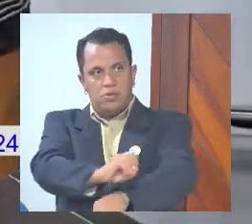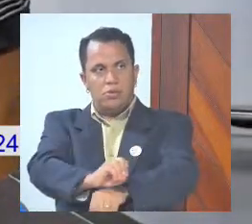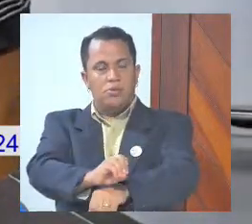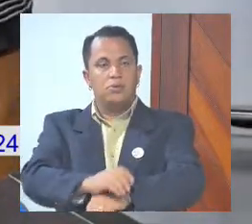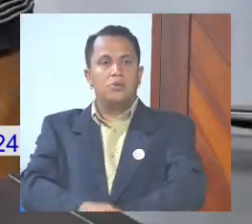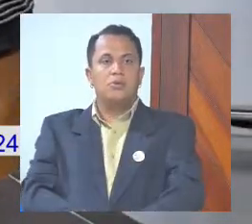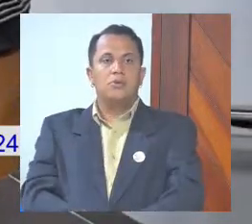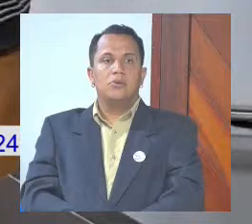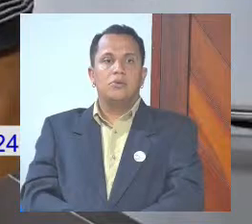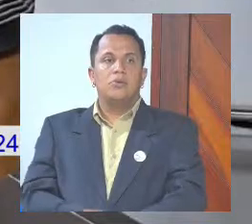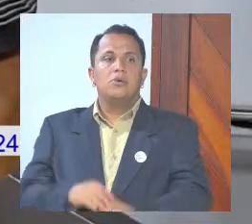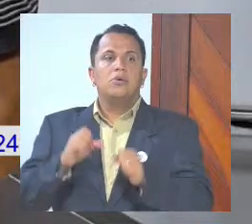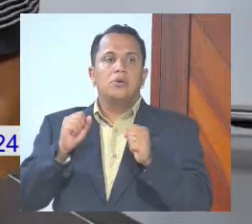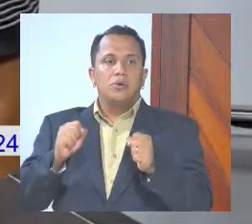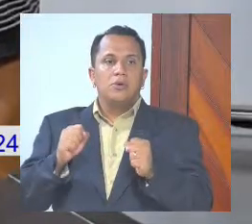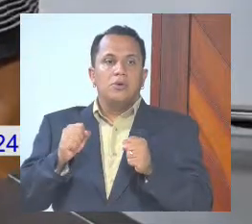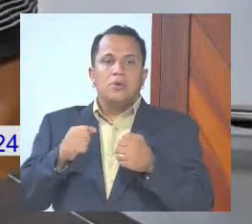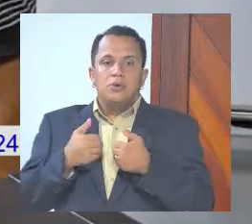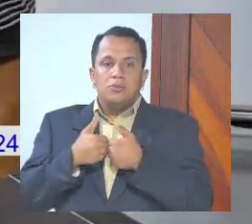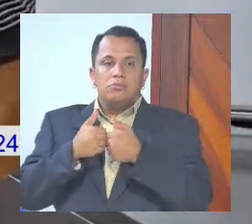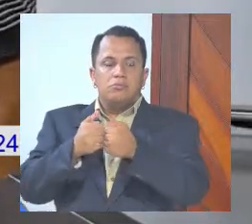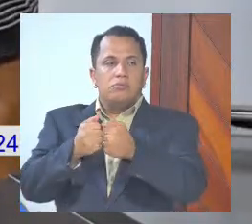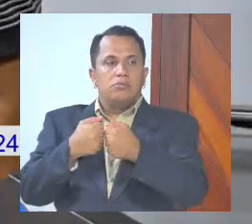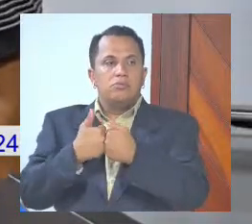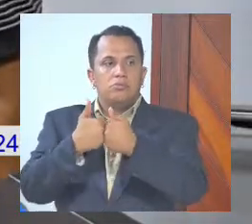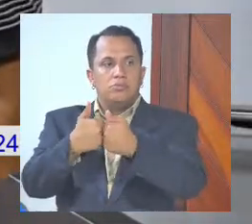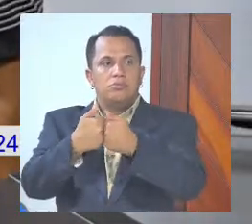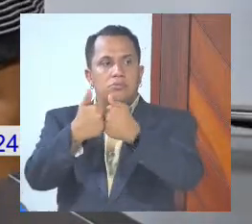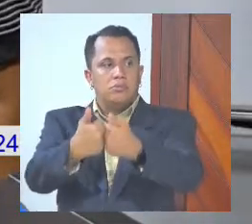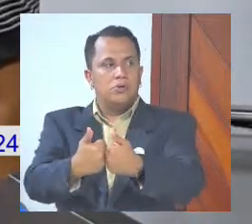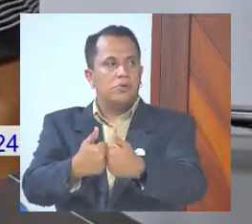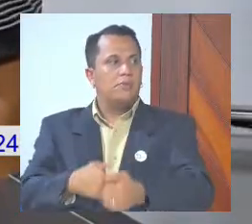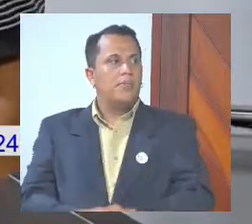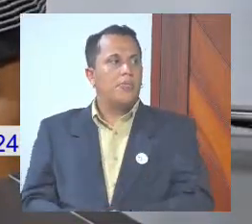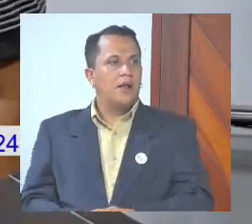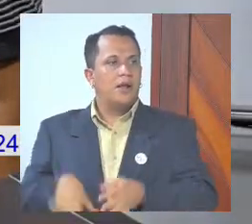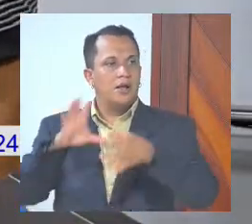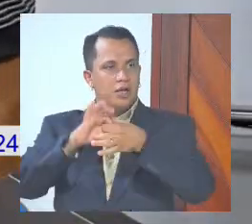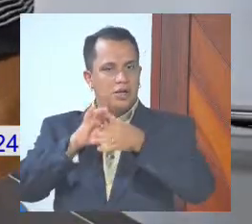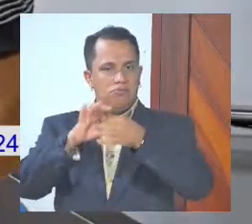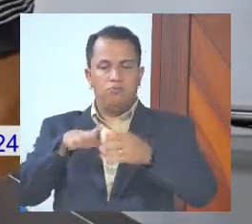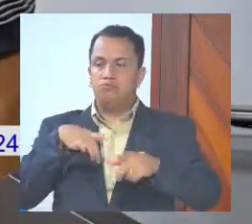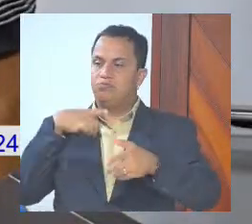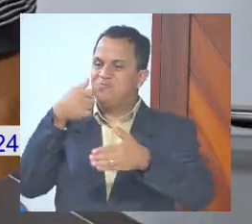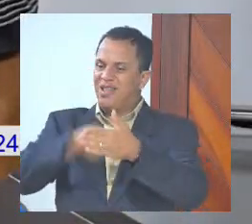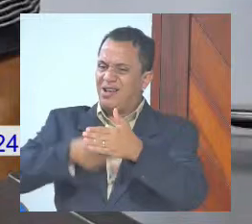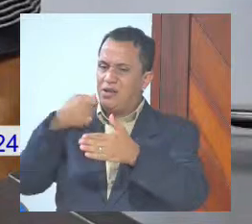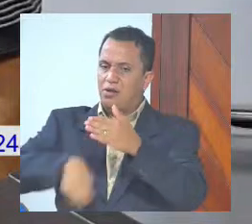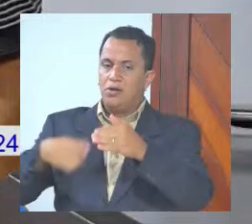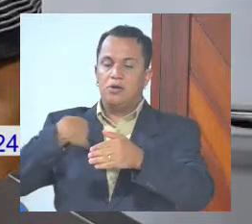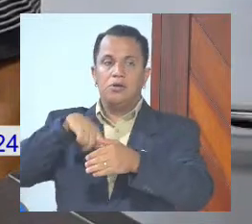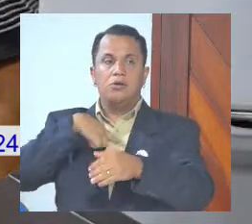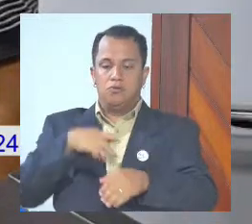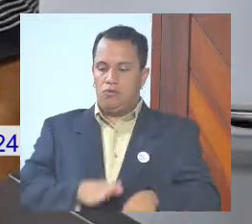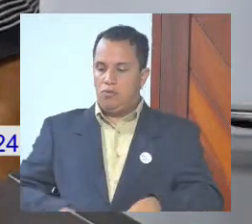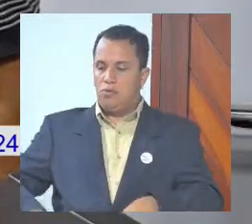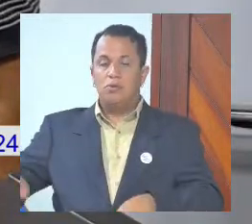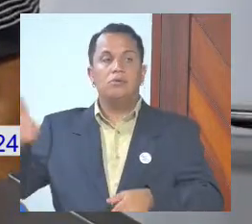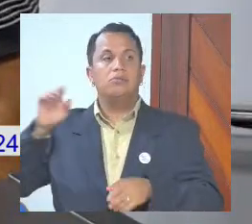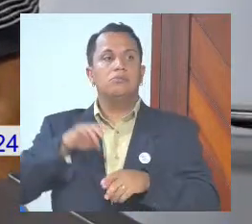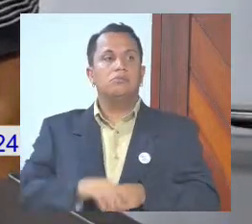oportunidade e que possamos seguir juntos nessa carreira, nessa batalha, porque as nossas